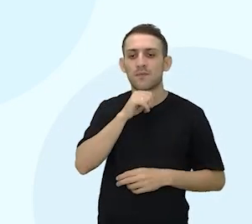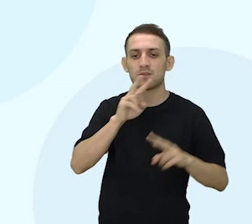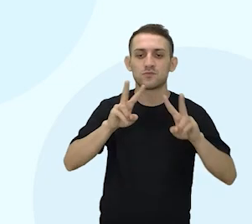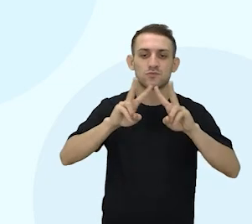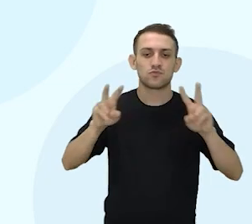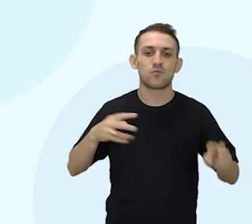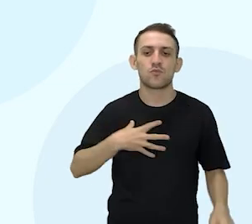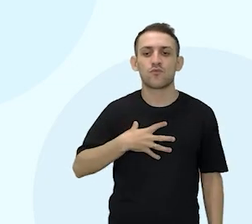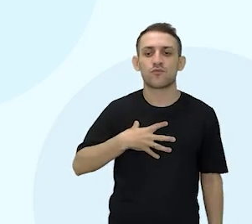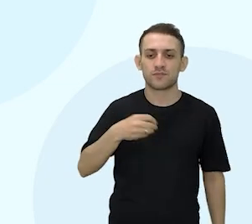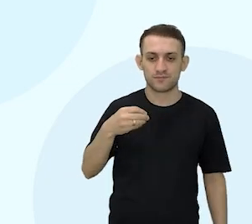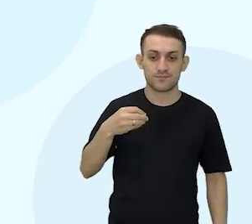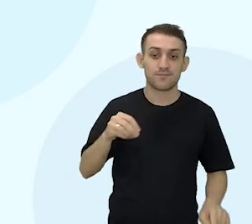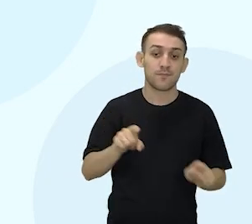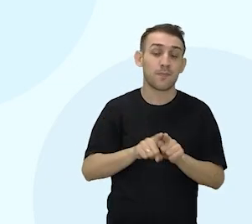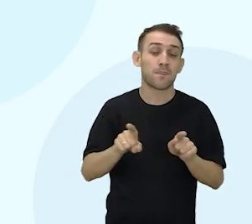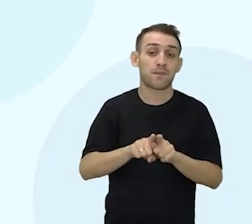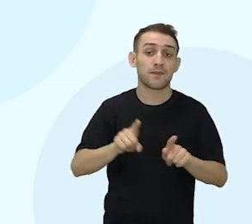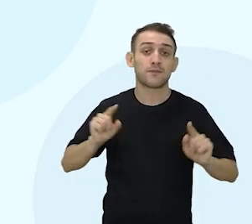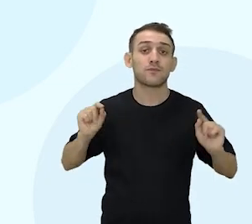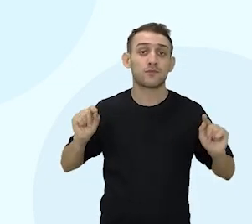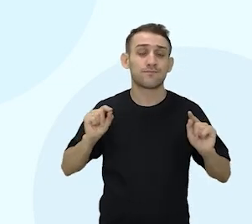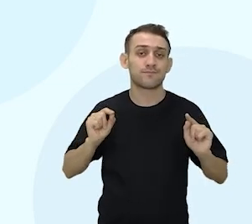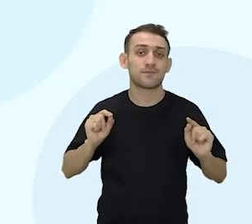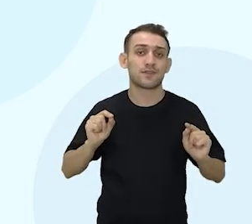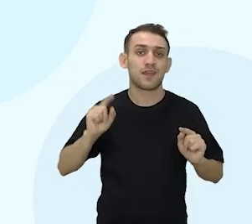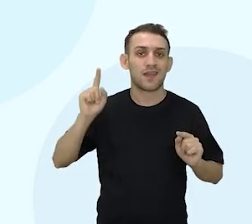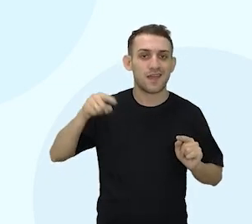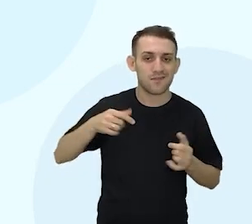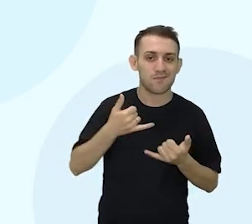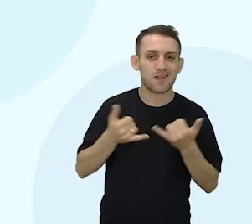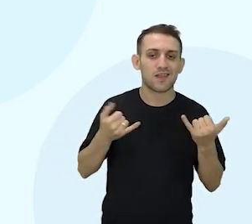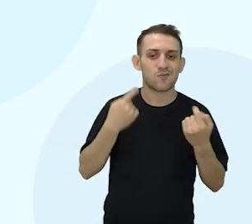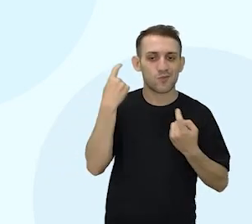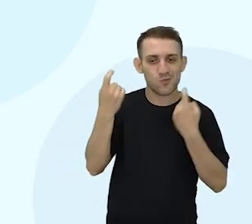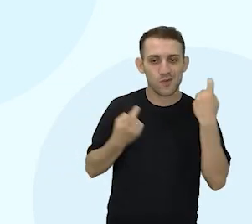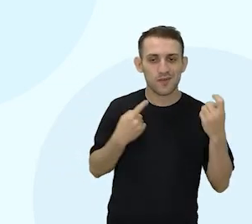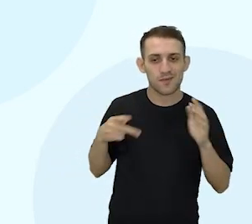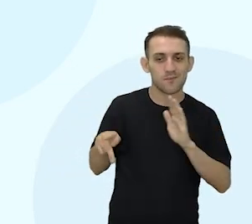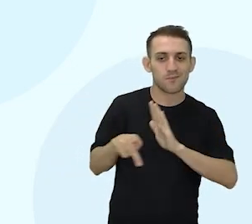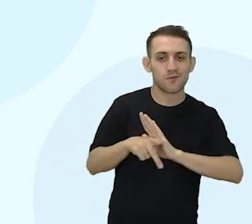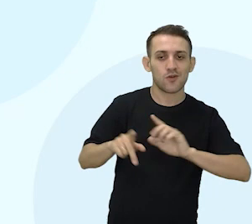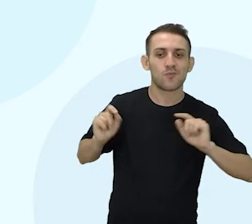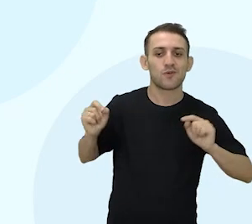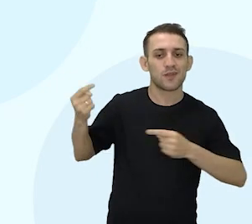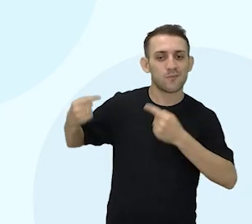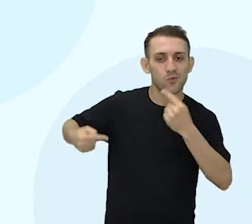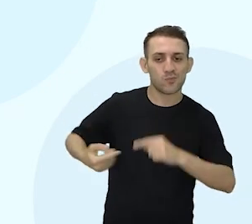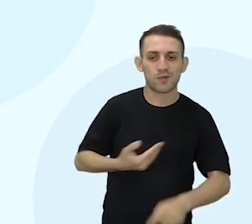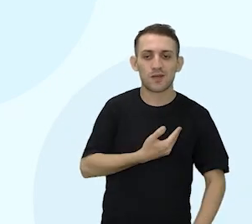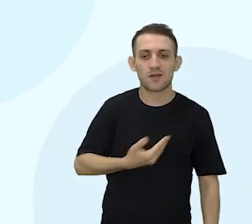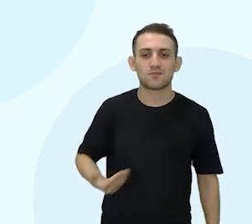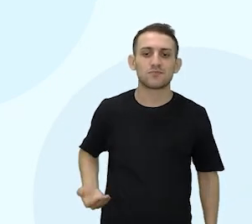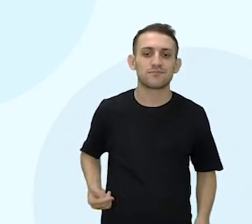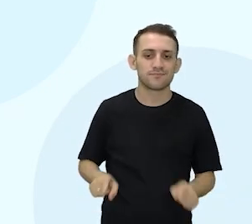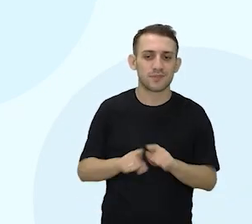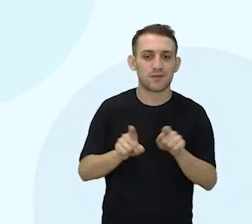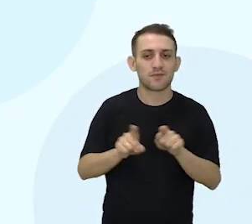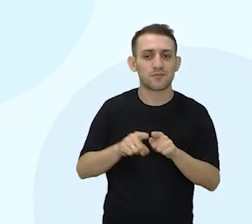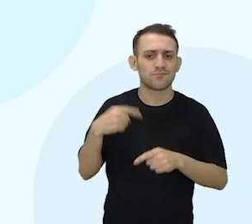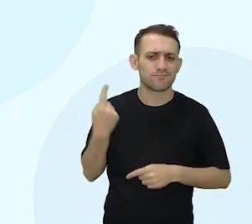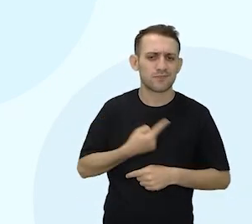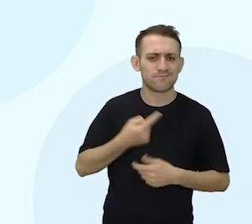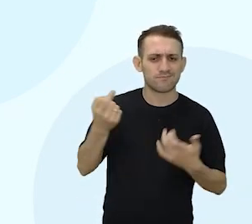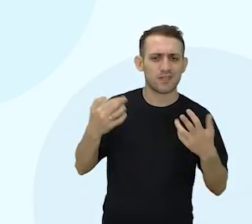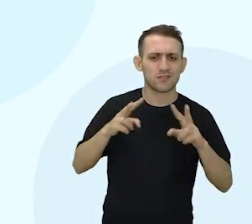seus filhos, né? E também, né, querendo ou não, é uma grande preocupação aí também das políticas públicas, né? Daí a gente está